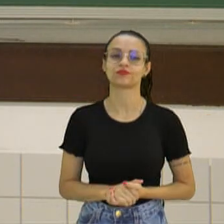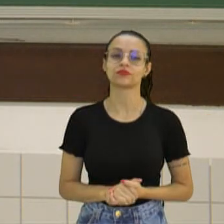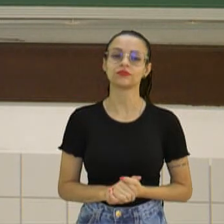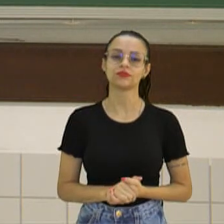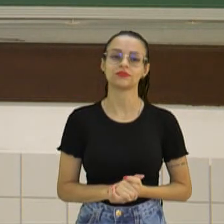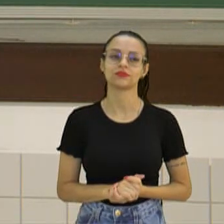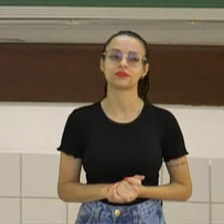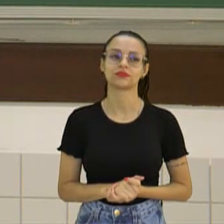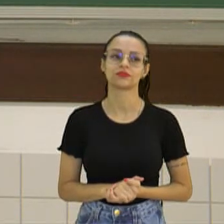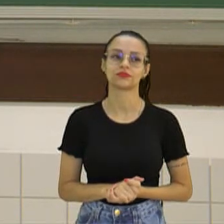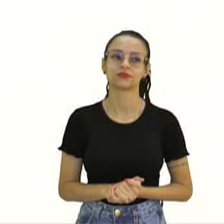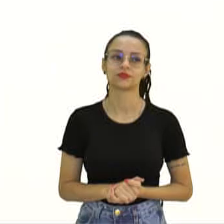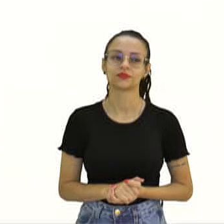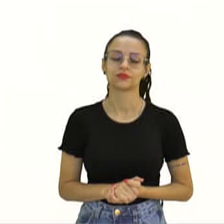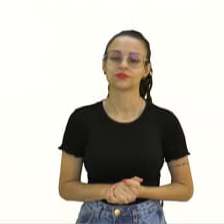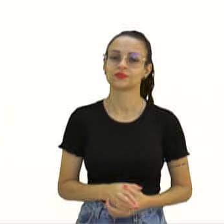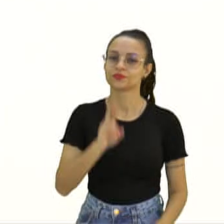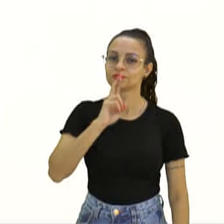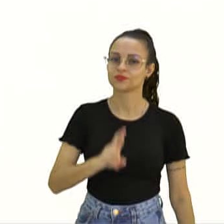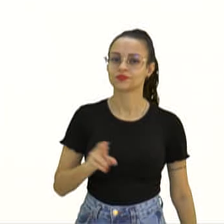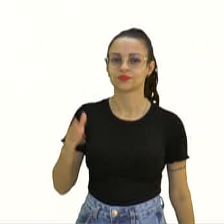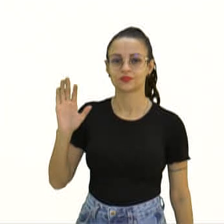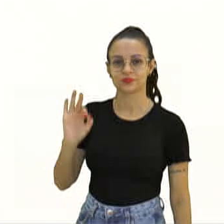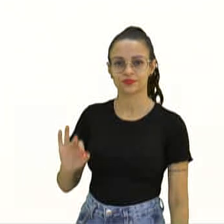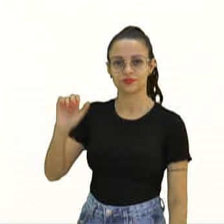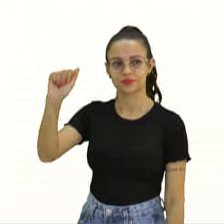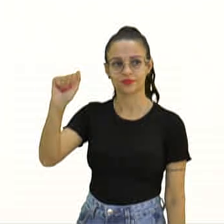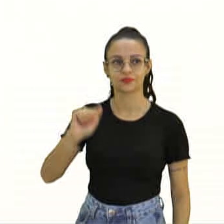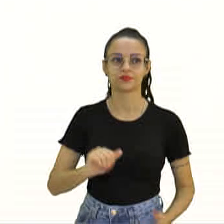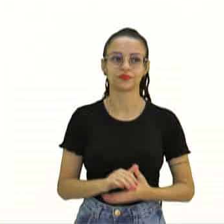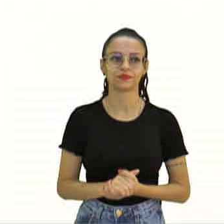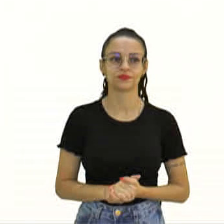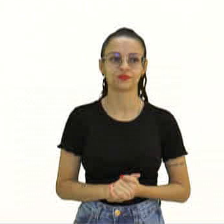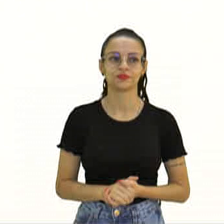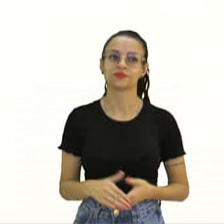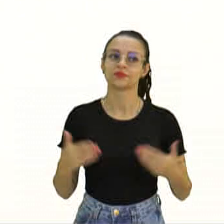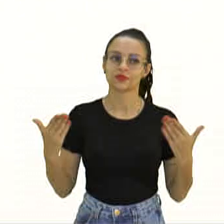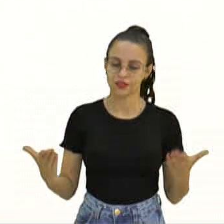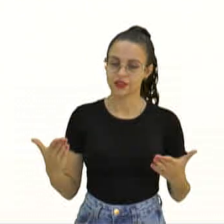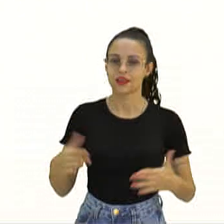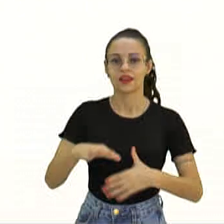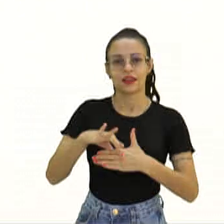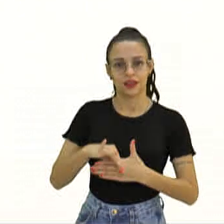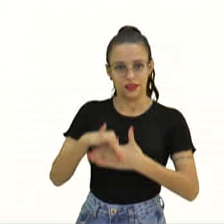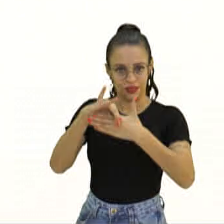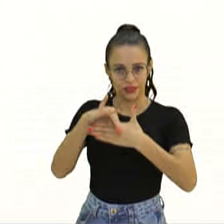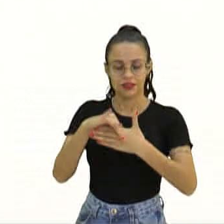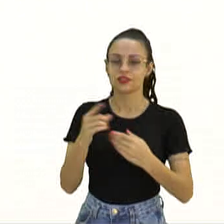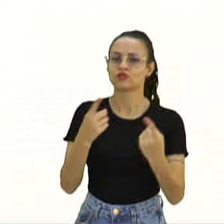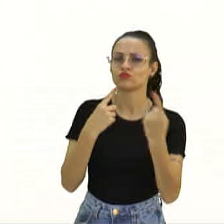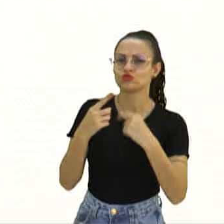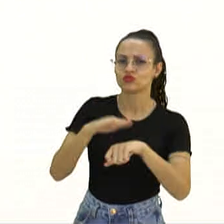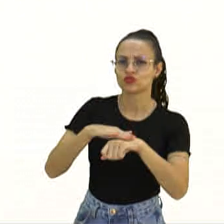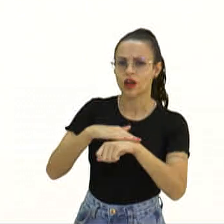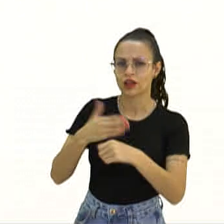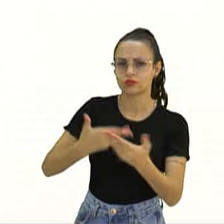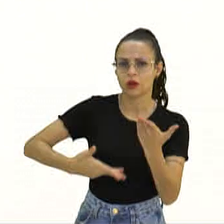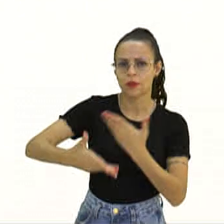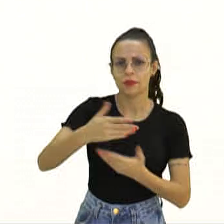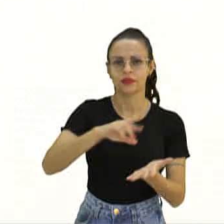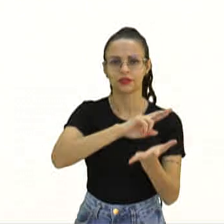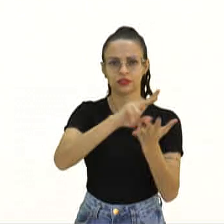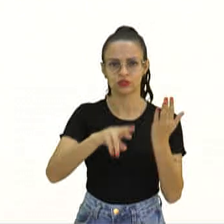frente bom então aqui temos a resposta a letra A bom as lideranças e o diálogo inter-religioso